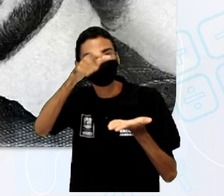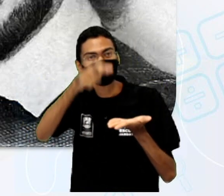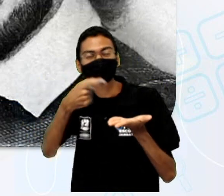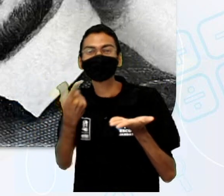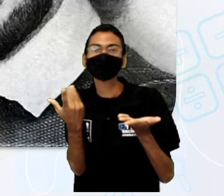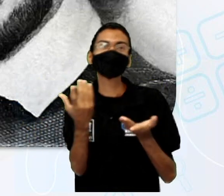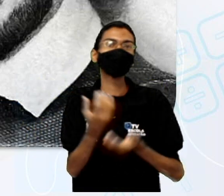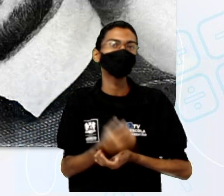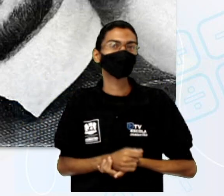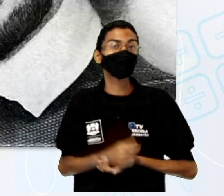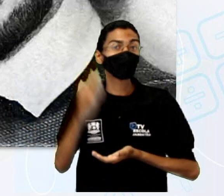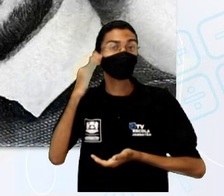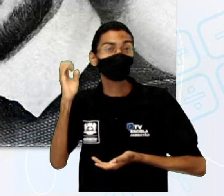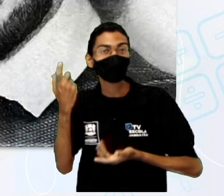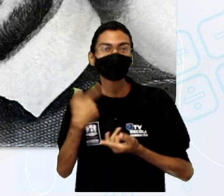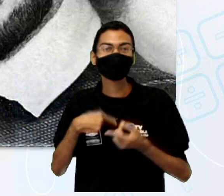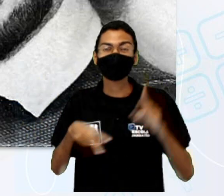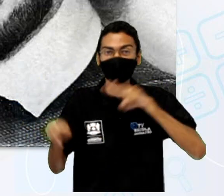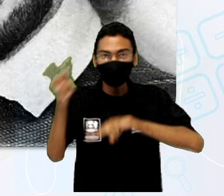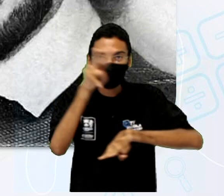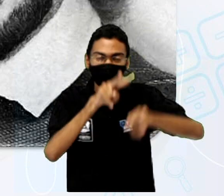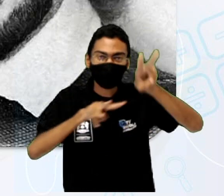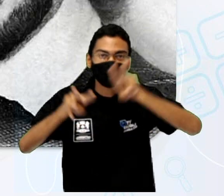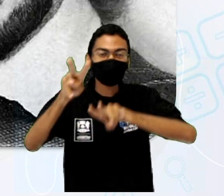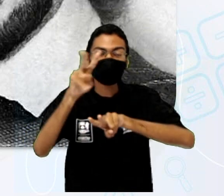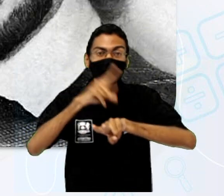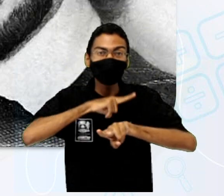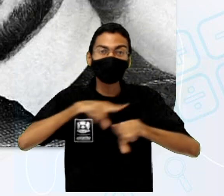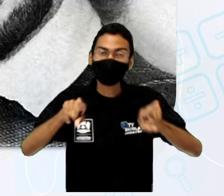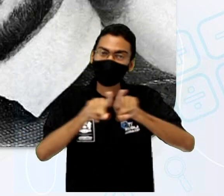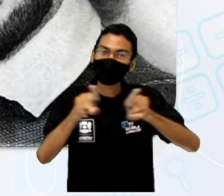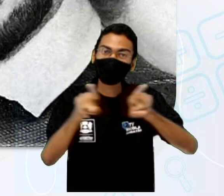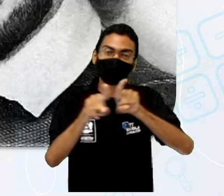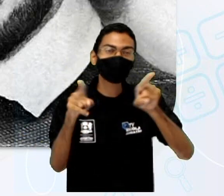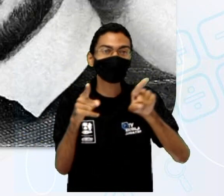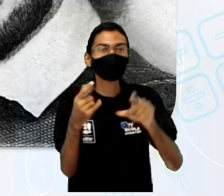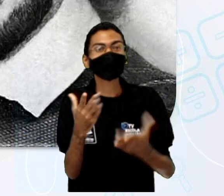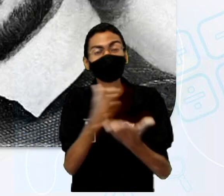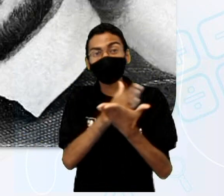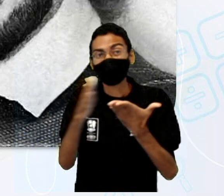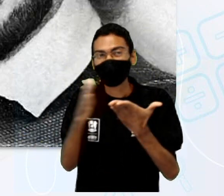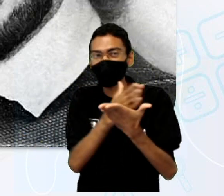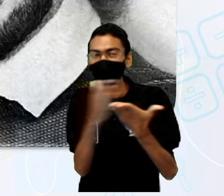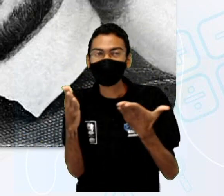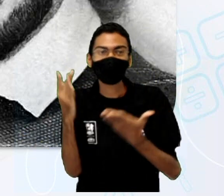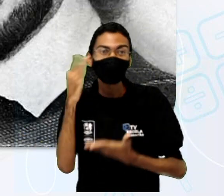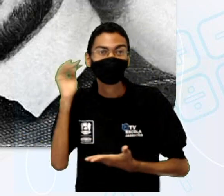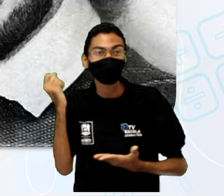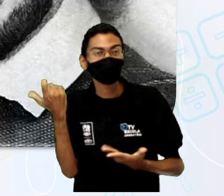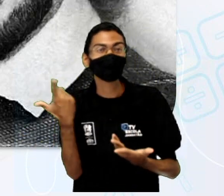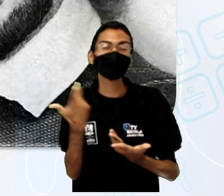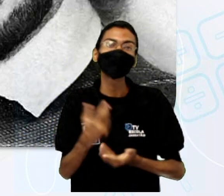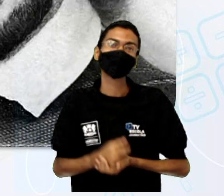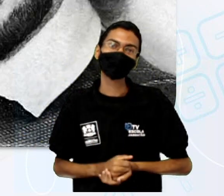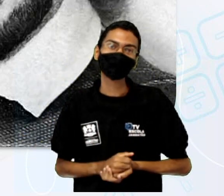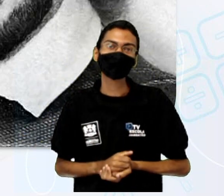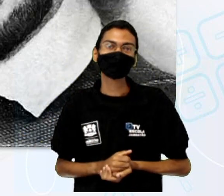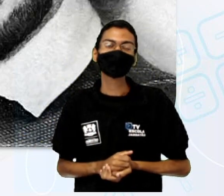E além disso, vocês vão observar que também tem algo também bem famoso e comum entre a